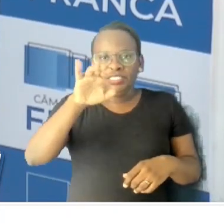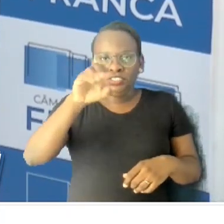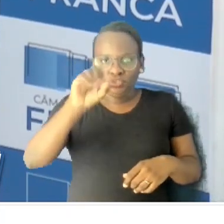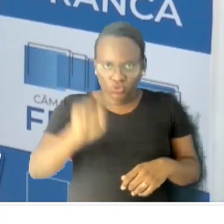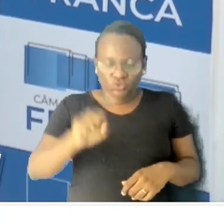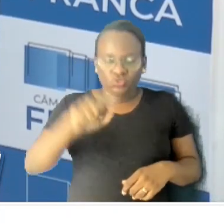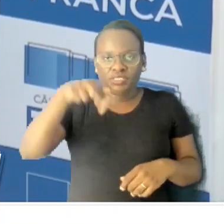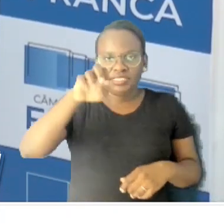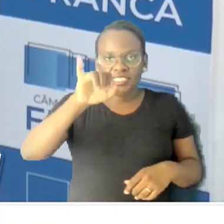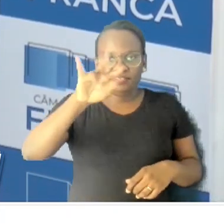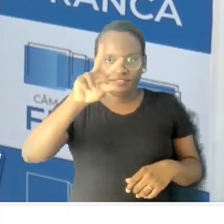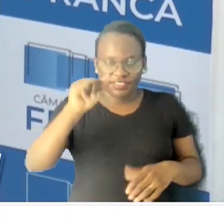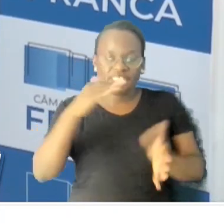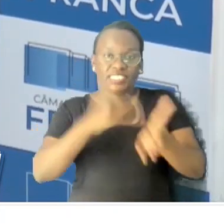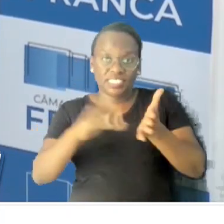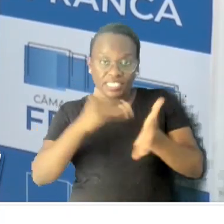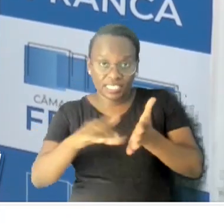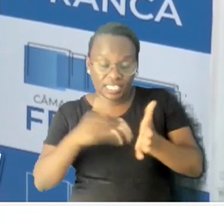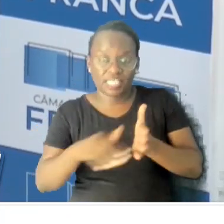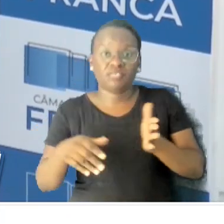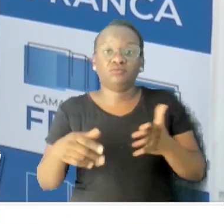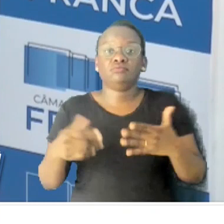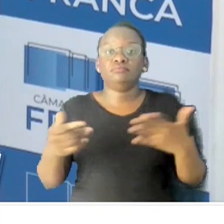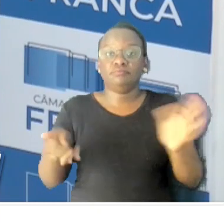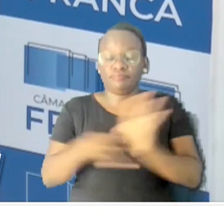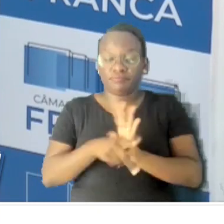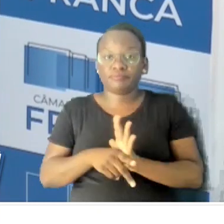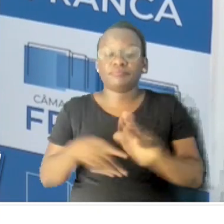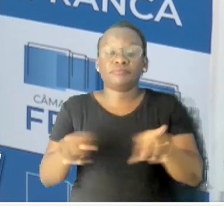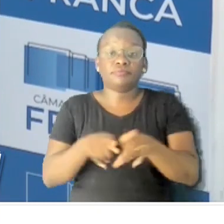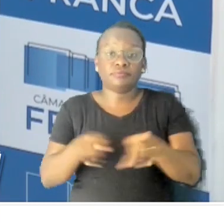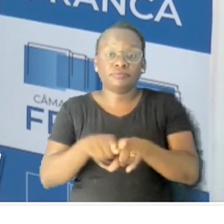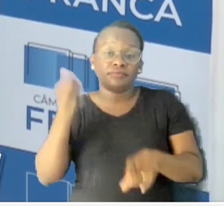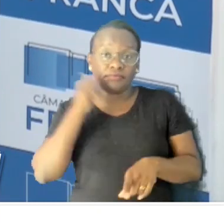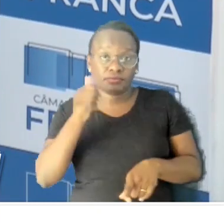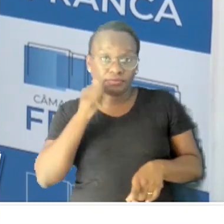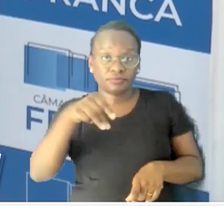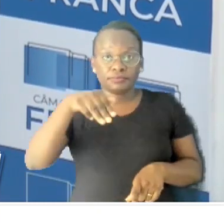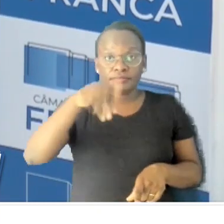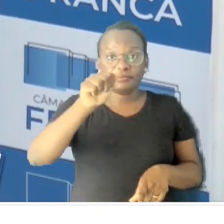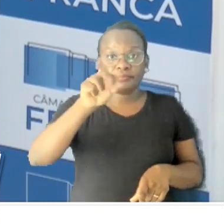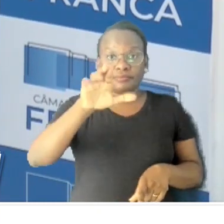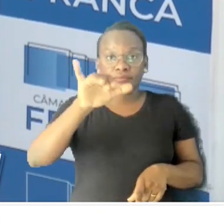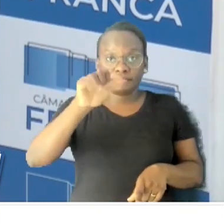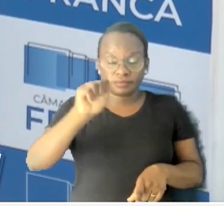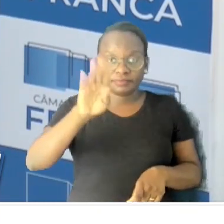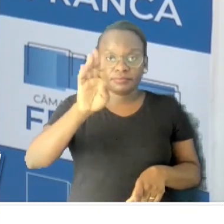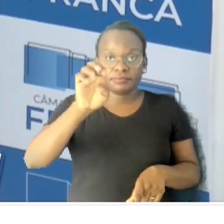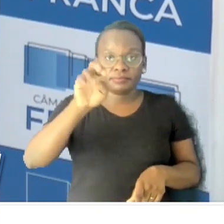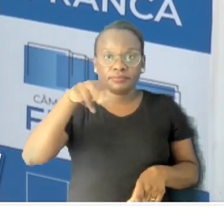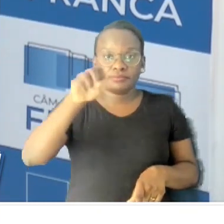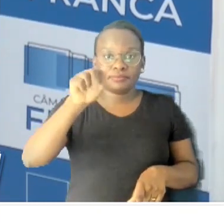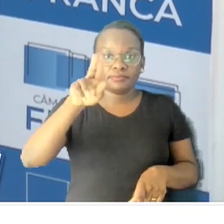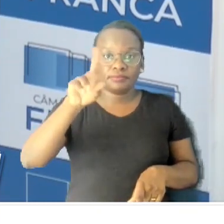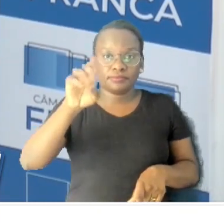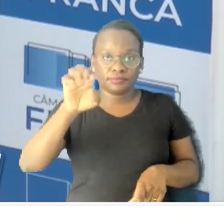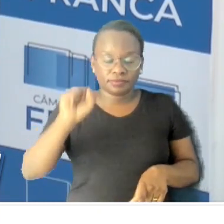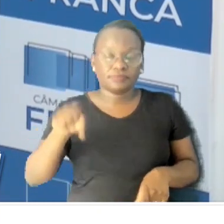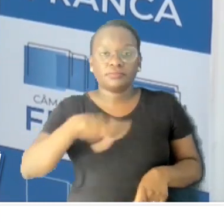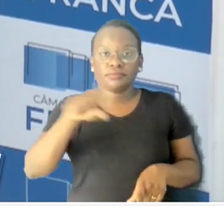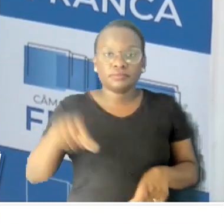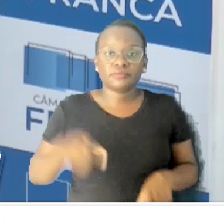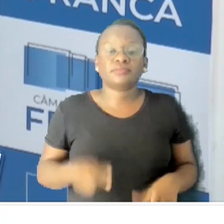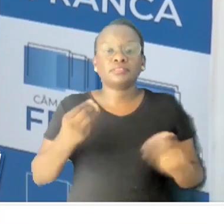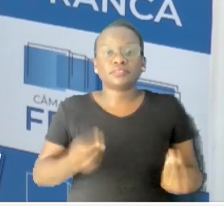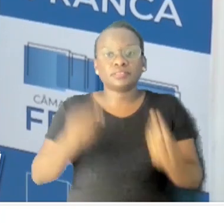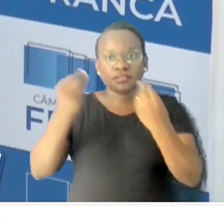secretário executivo, e a senhora Márcia Bernardes, no qual levamos a demanda